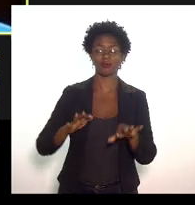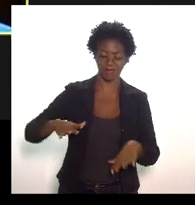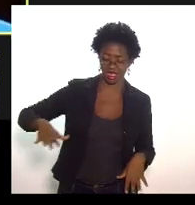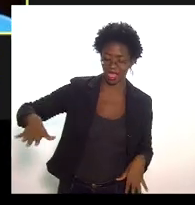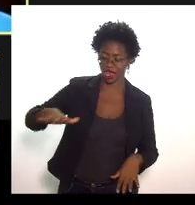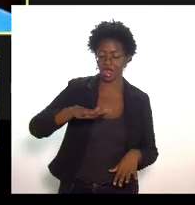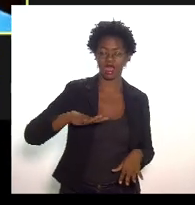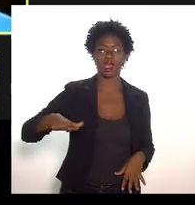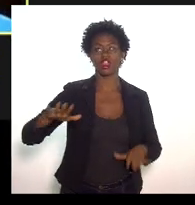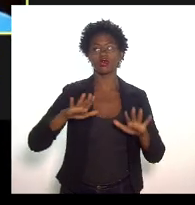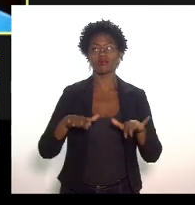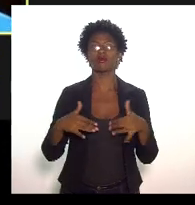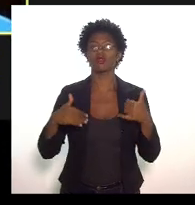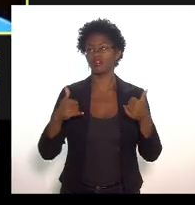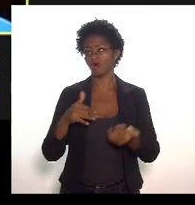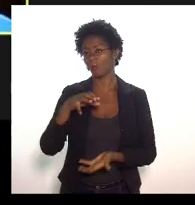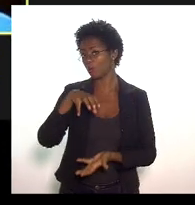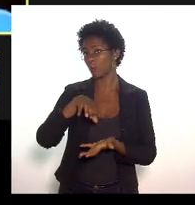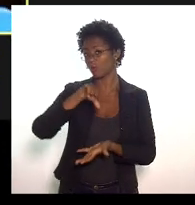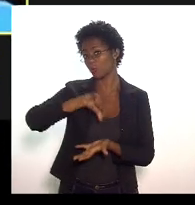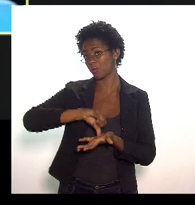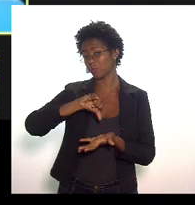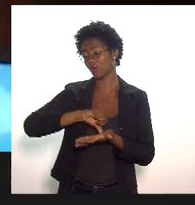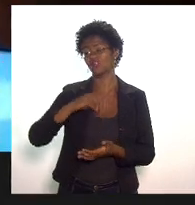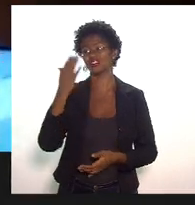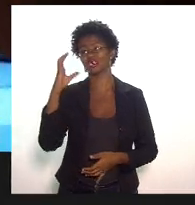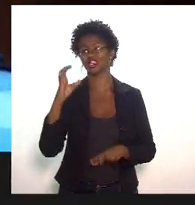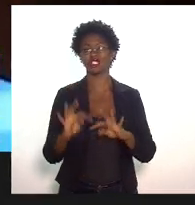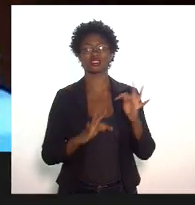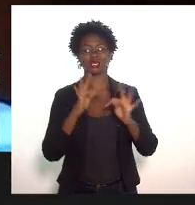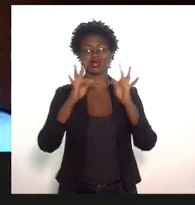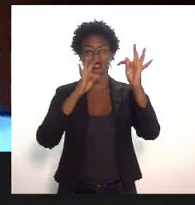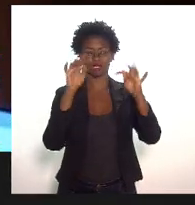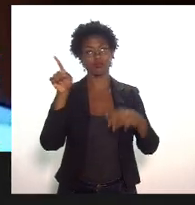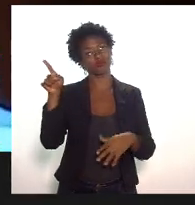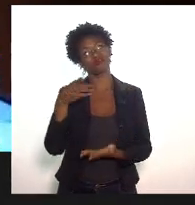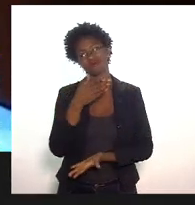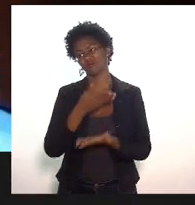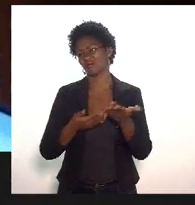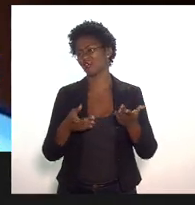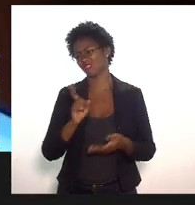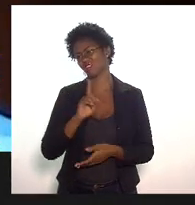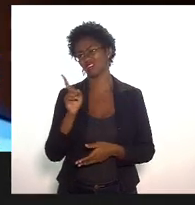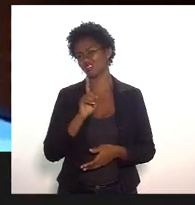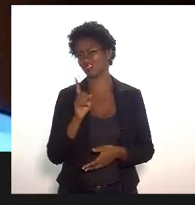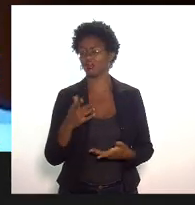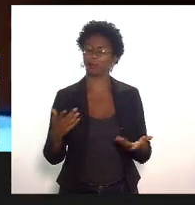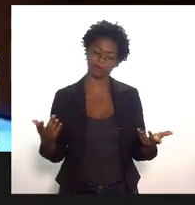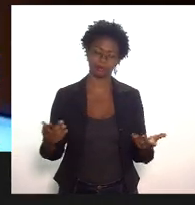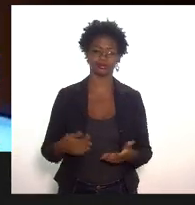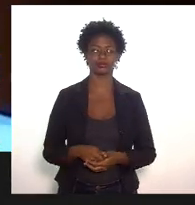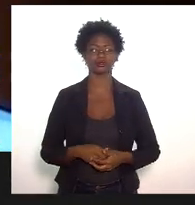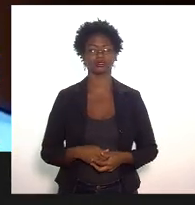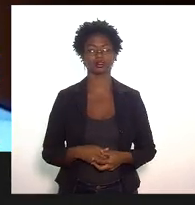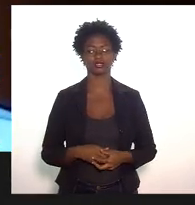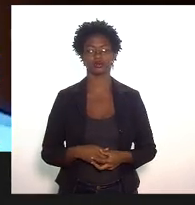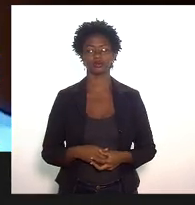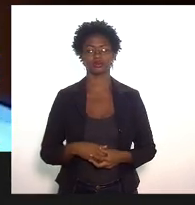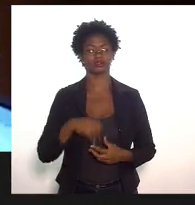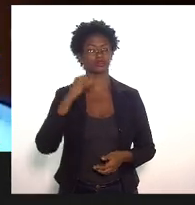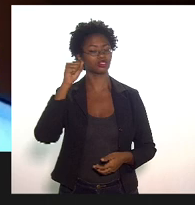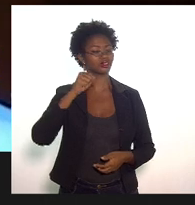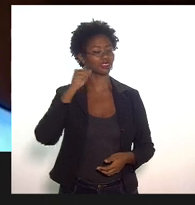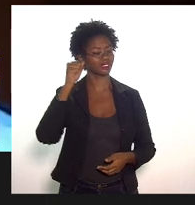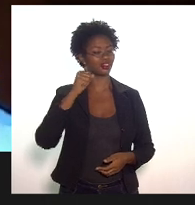área como um polo de ciência, um polo tecnológico, para que aquele campus não seja completamente perdido. Portanto, o senador,